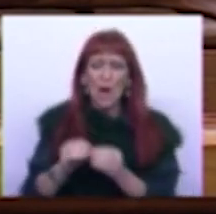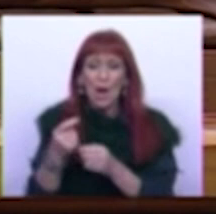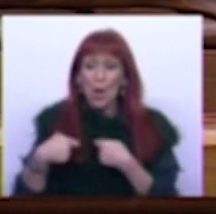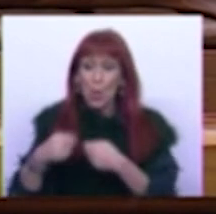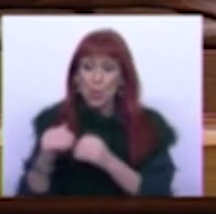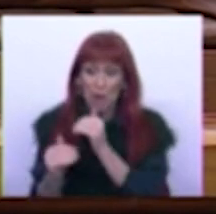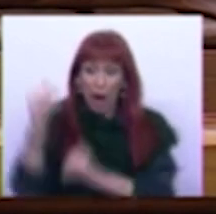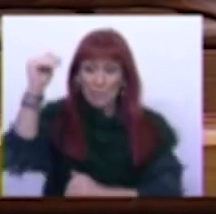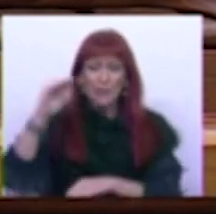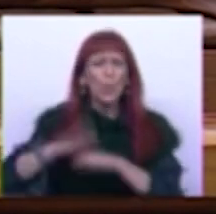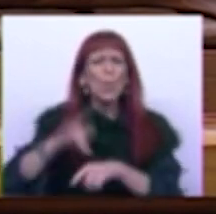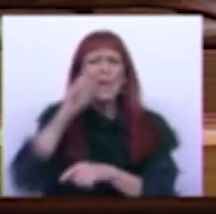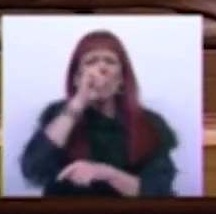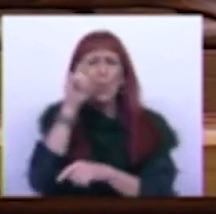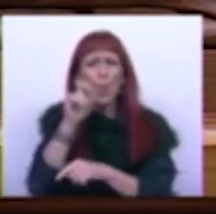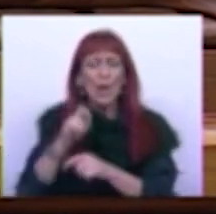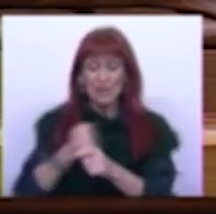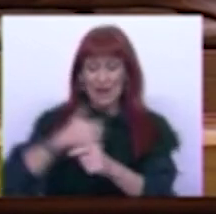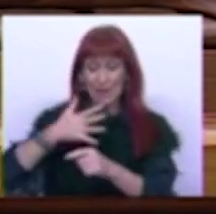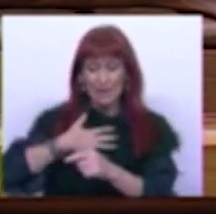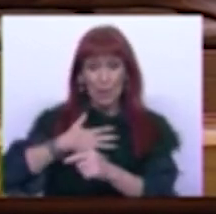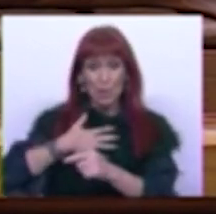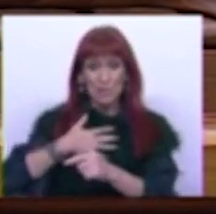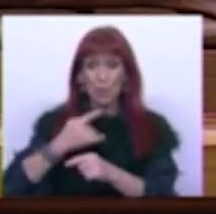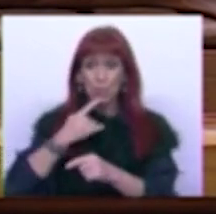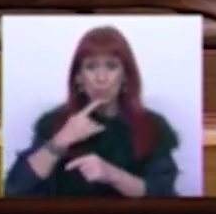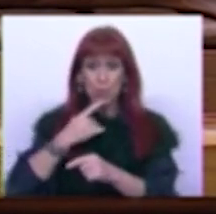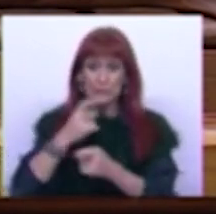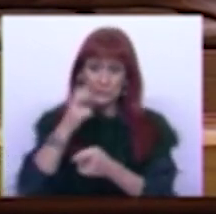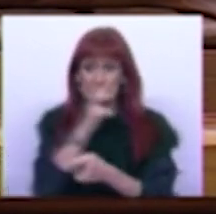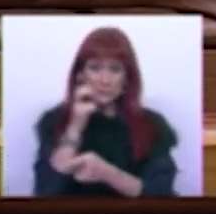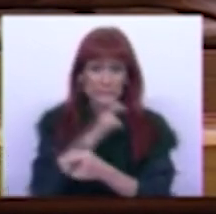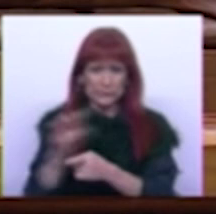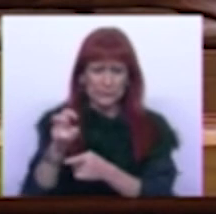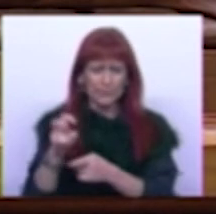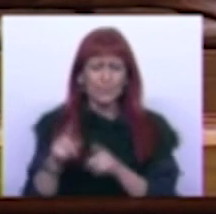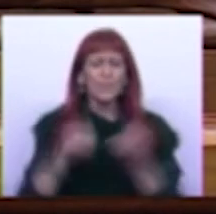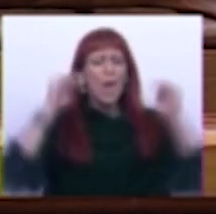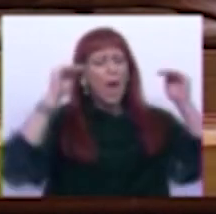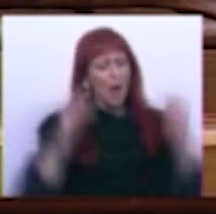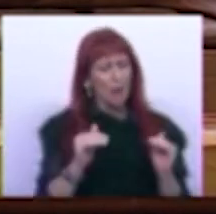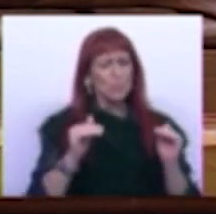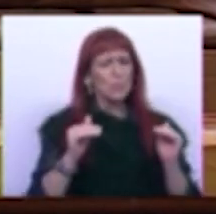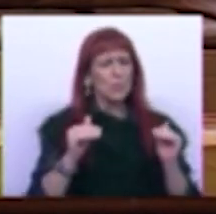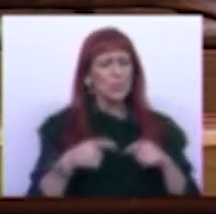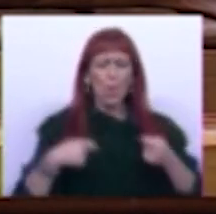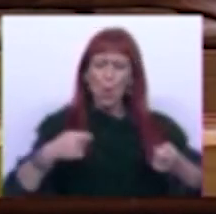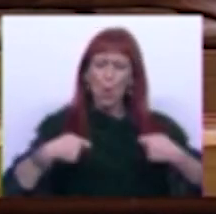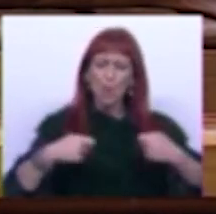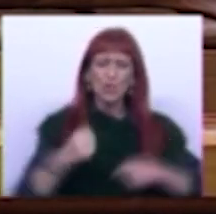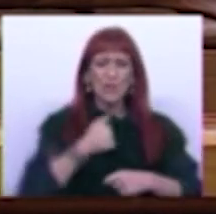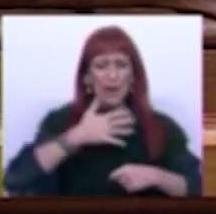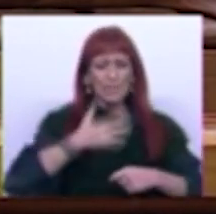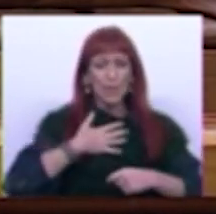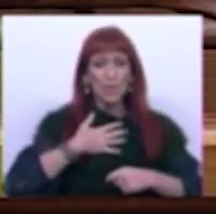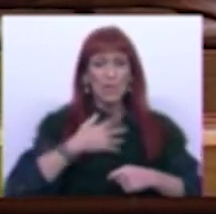custos com gás das empresas intensivas em energia. reduziremos os custos das